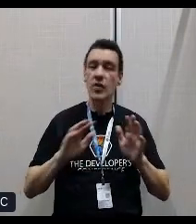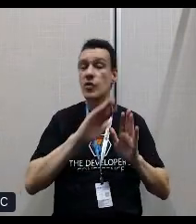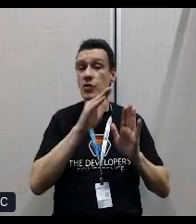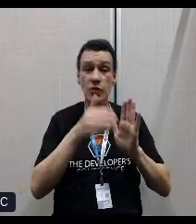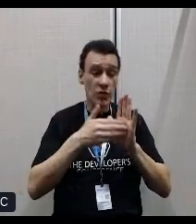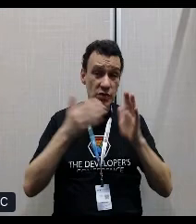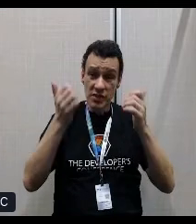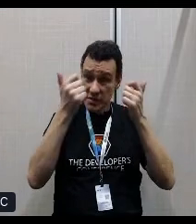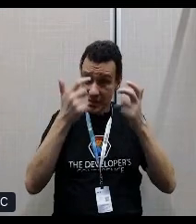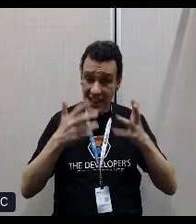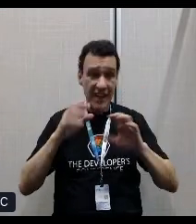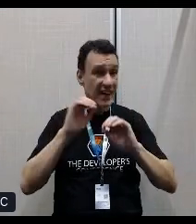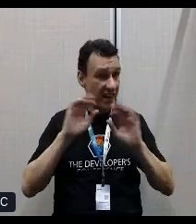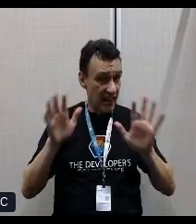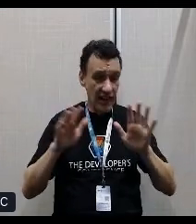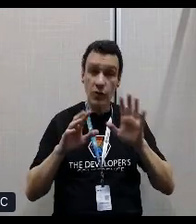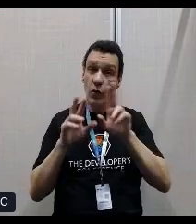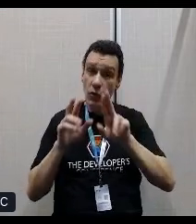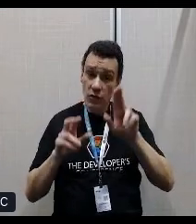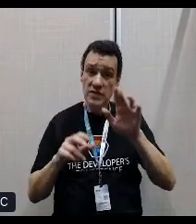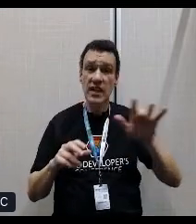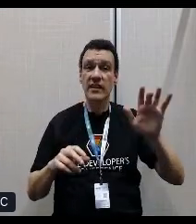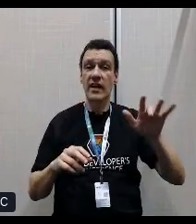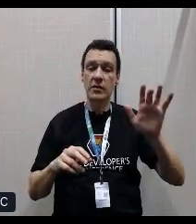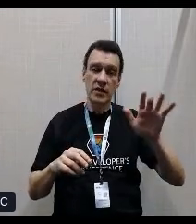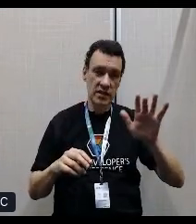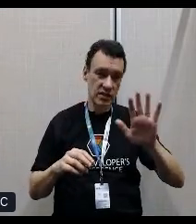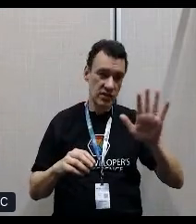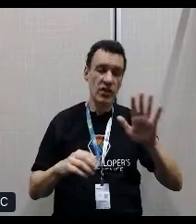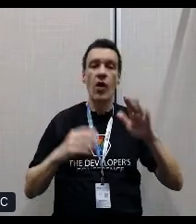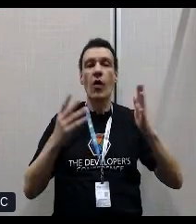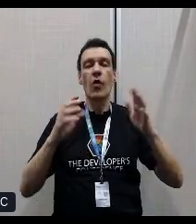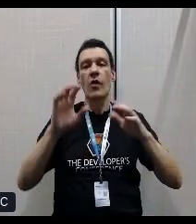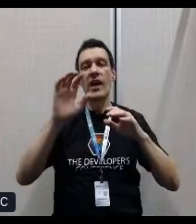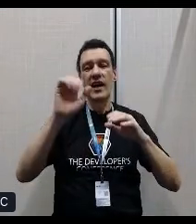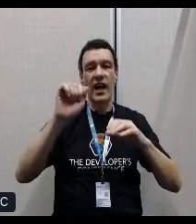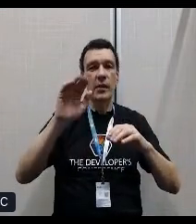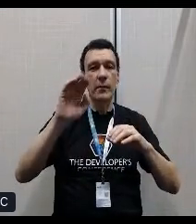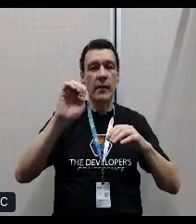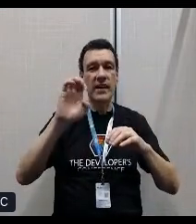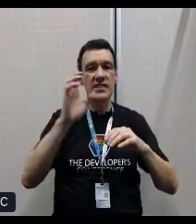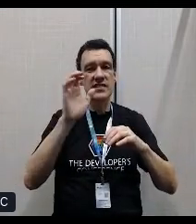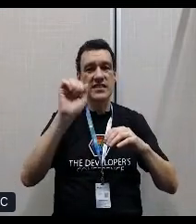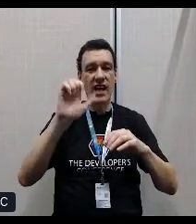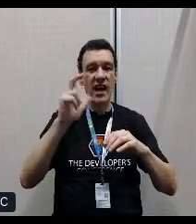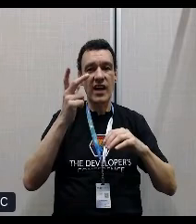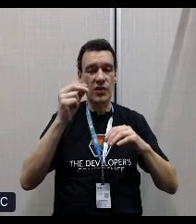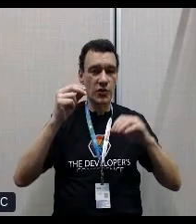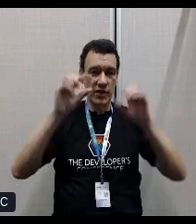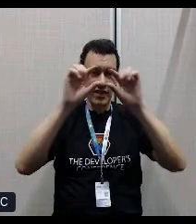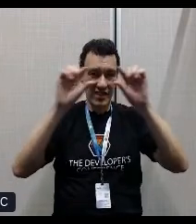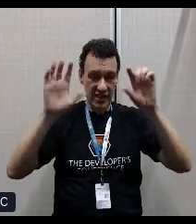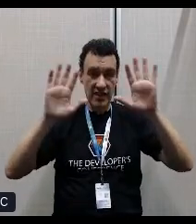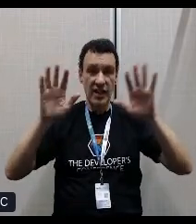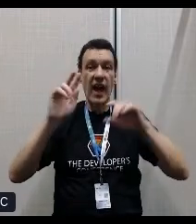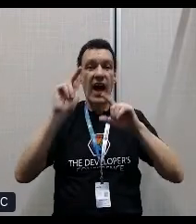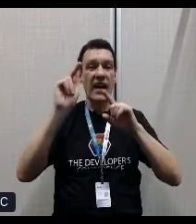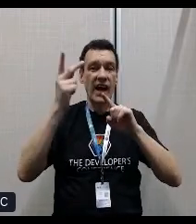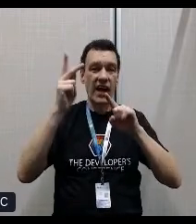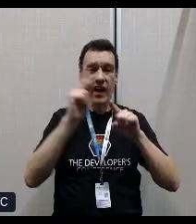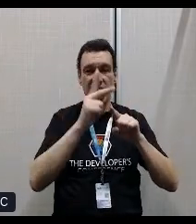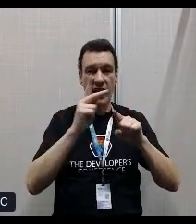tecla Tab, ou lendo os cabeçalhos, que faz a navegação pela tecla H. Então, a gente tem essa pesquisa aqui